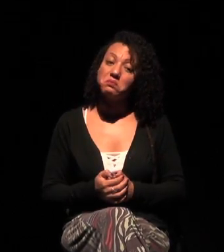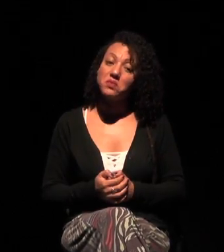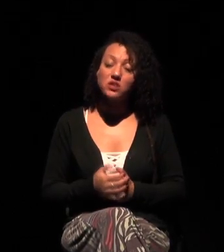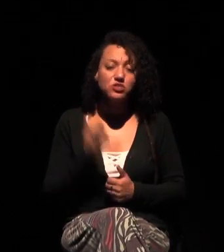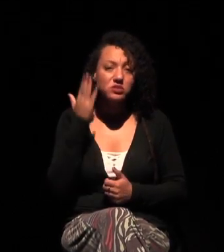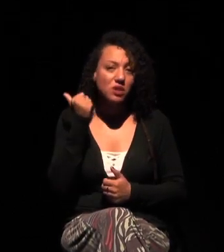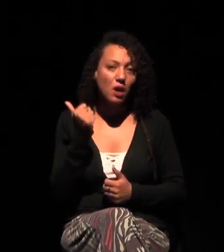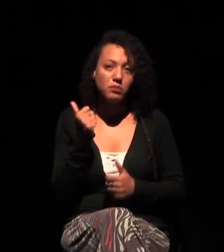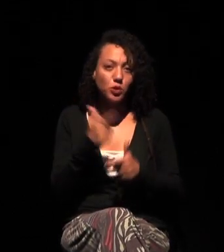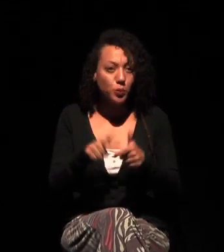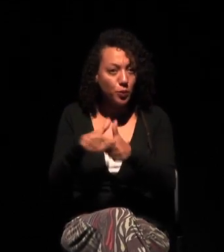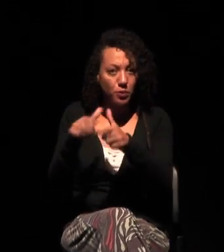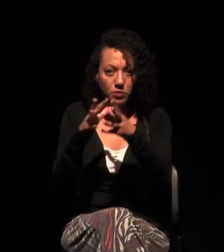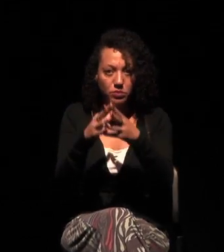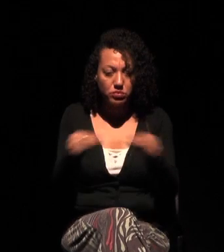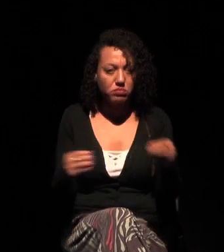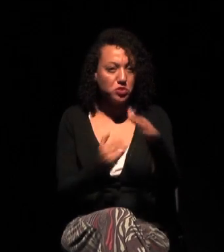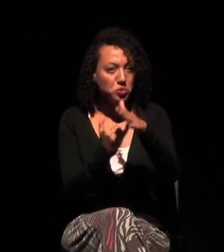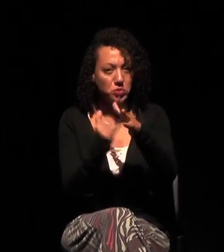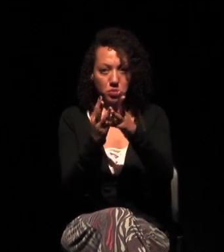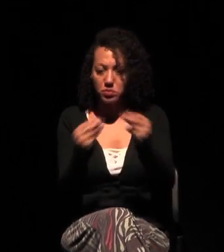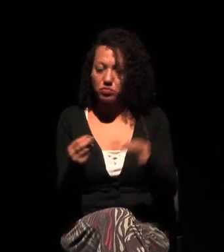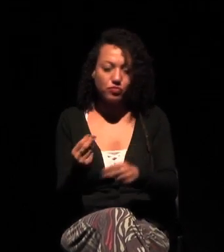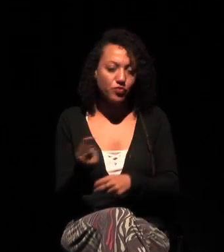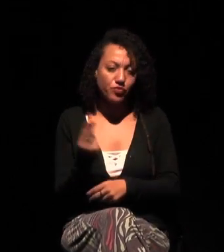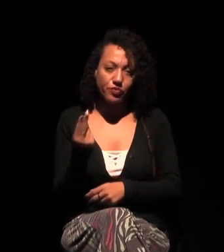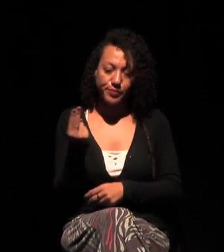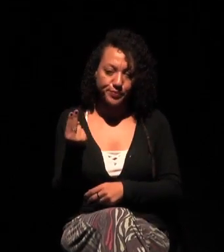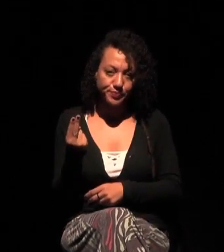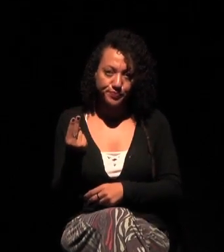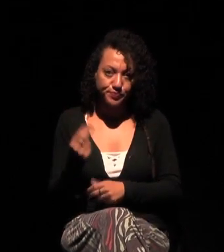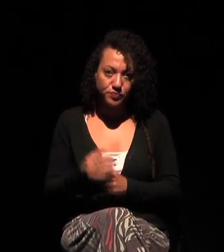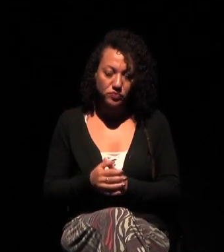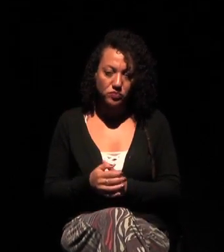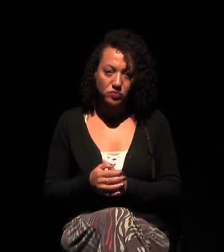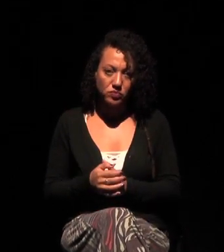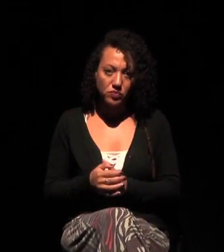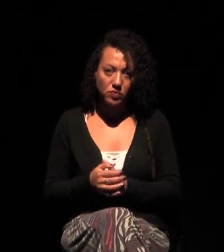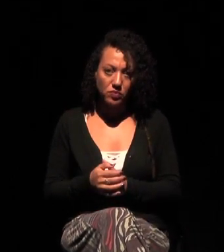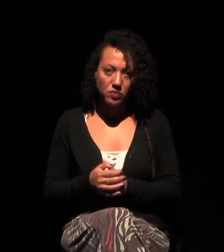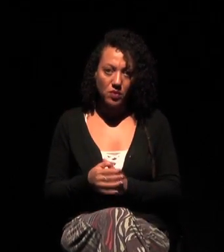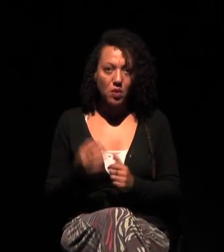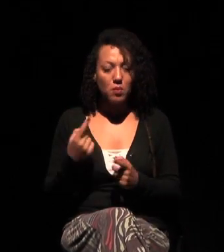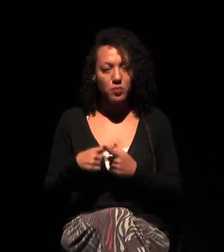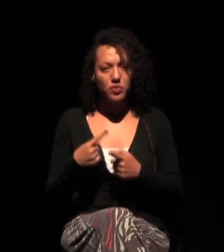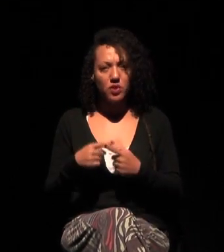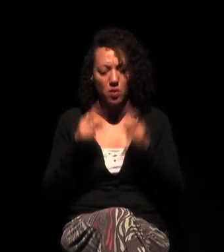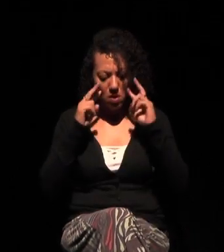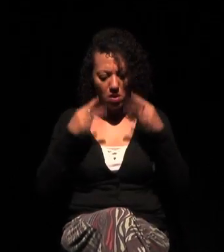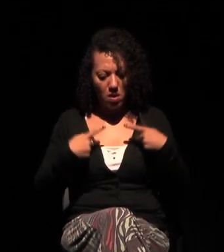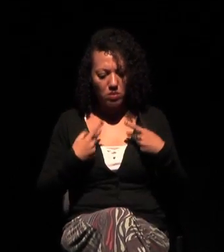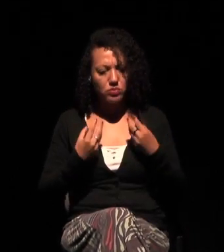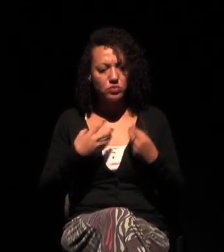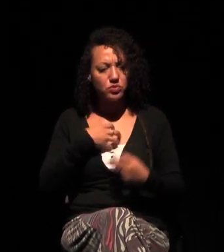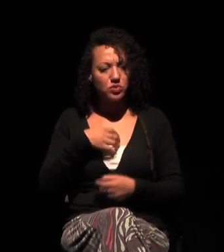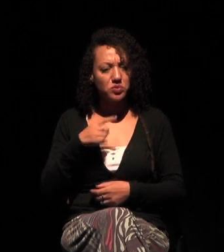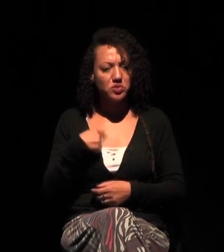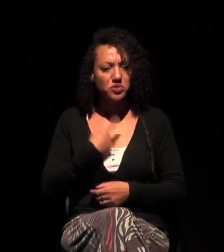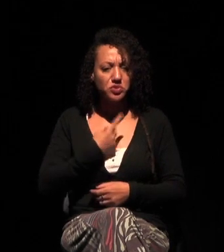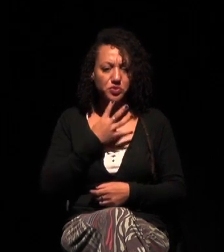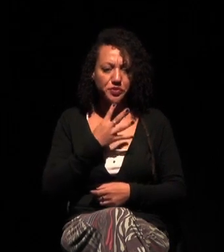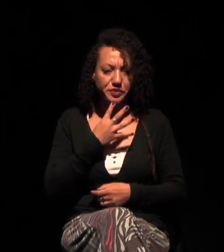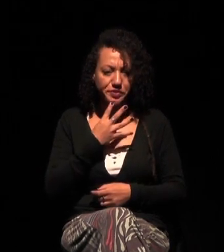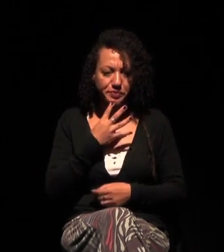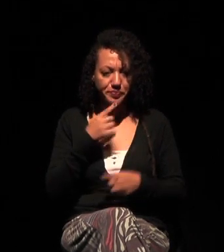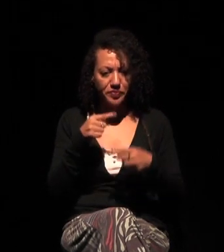desaparecer todas essas instituições como aliás nós próprios na forma que nos querem sempre e há aquelas três dimensões